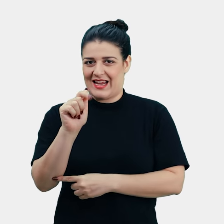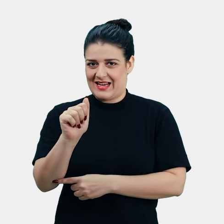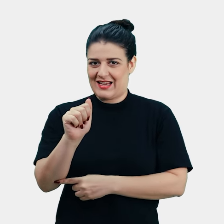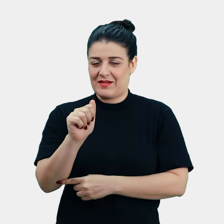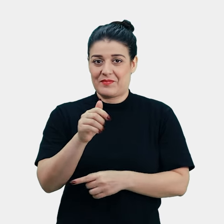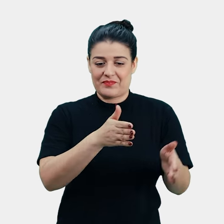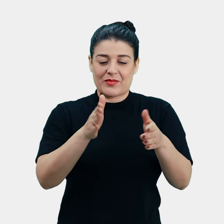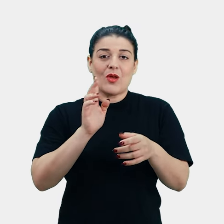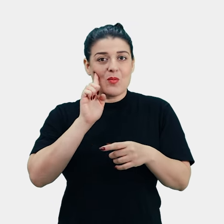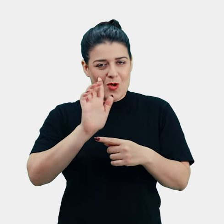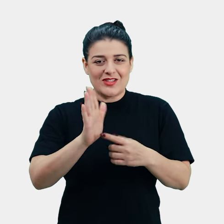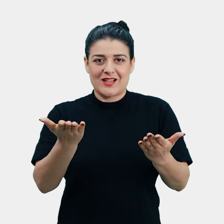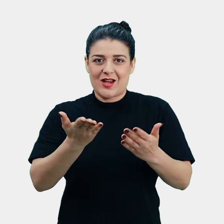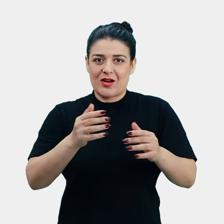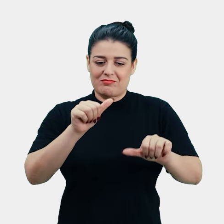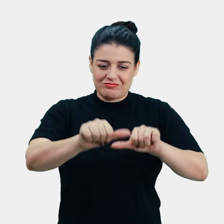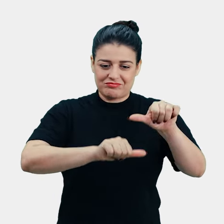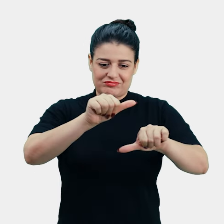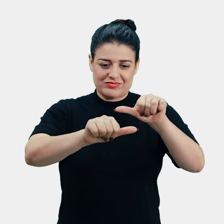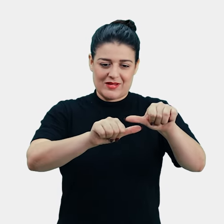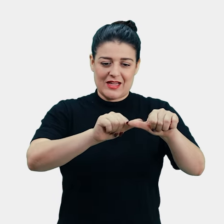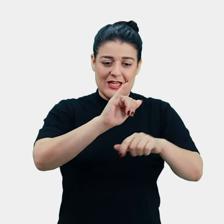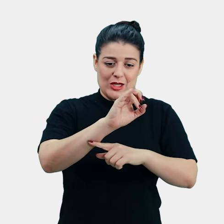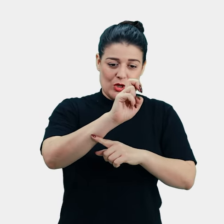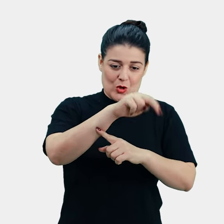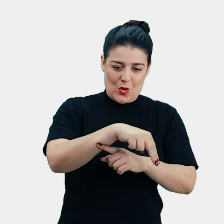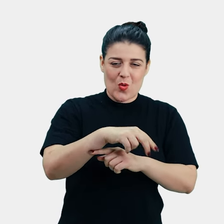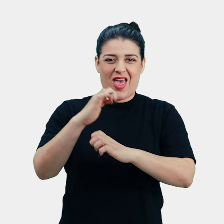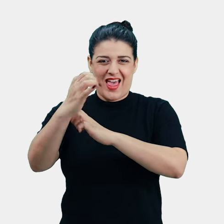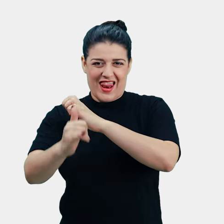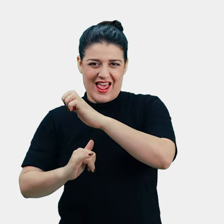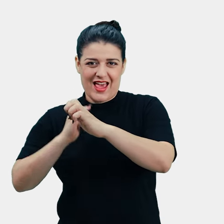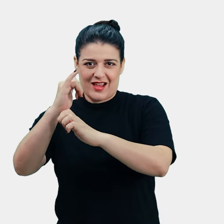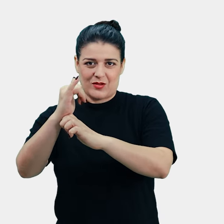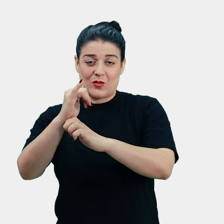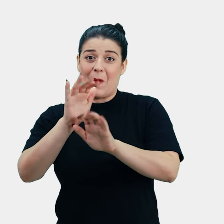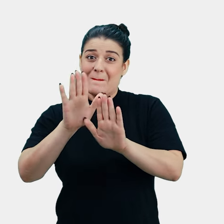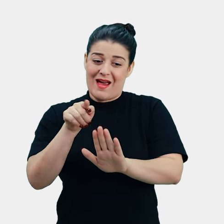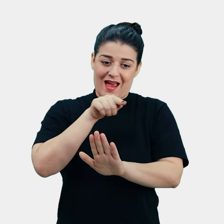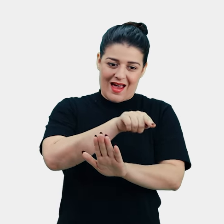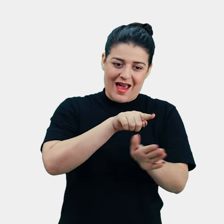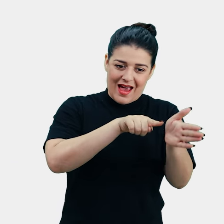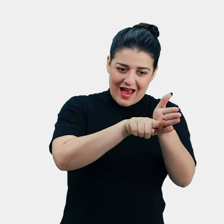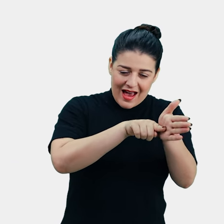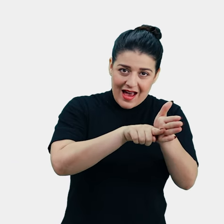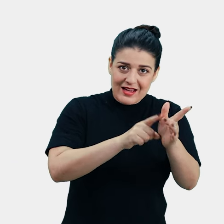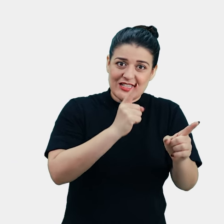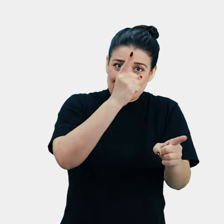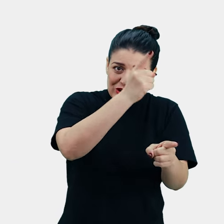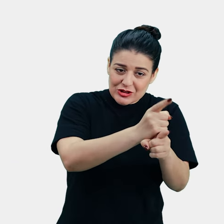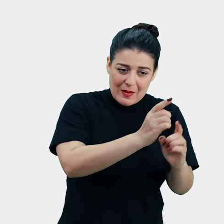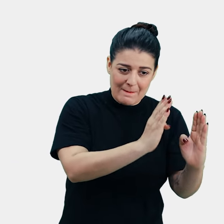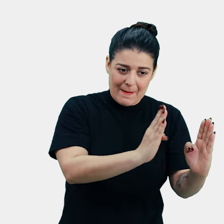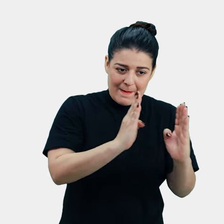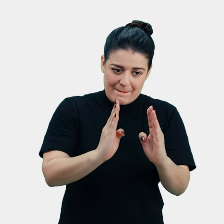aqui ocorre, né, a conversão da corrente iônica em elétrica. Ressaltando que a fonte de ionização, analisador e detector, tá,